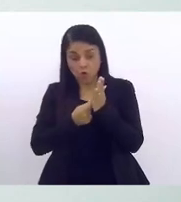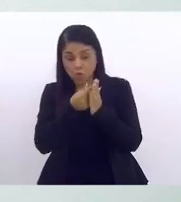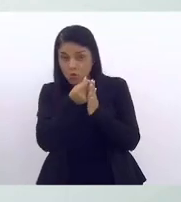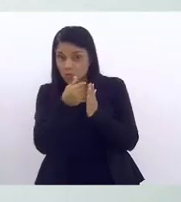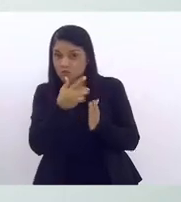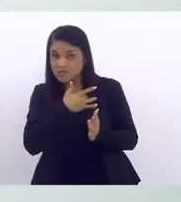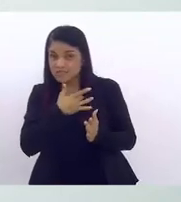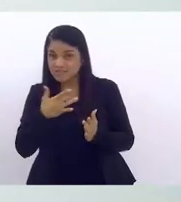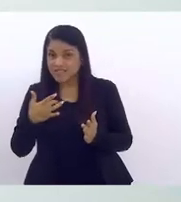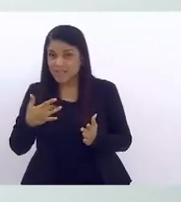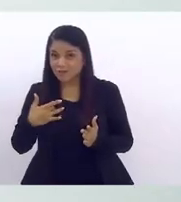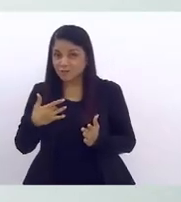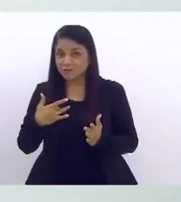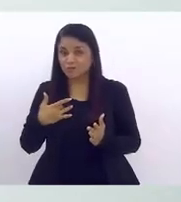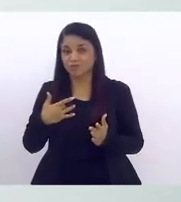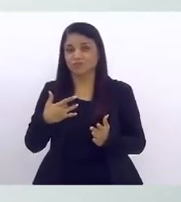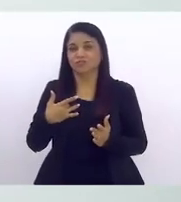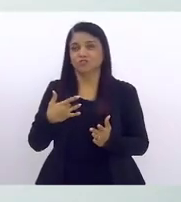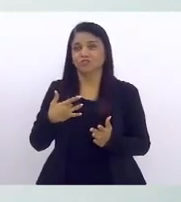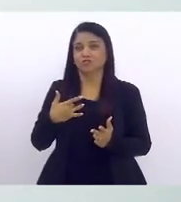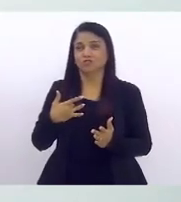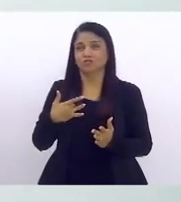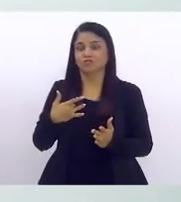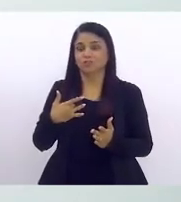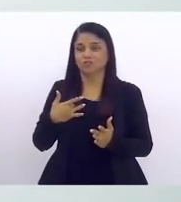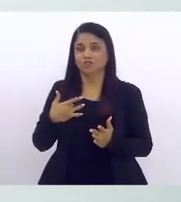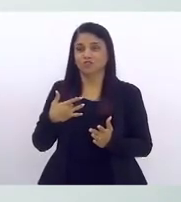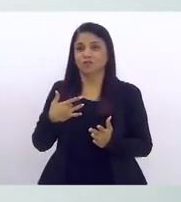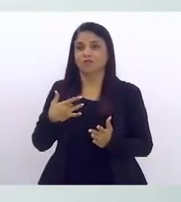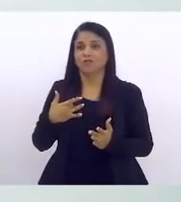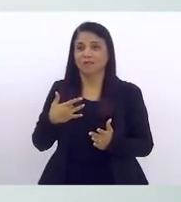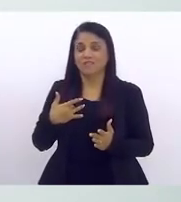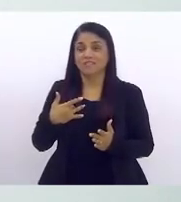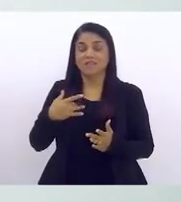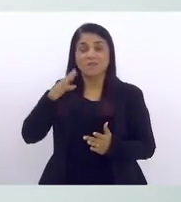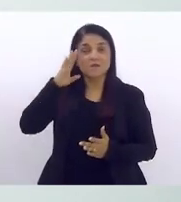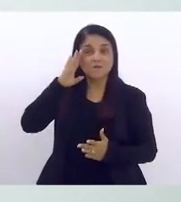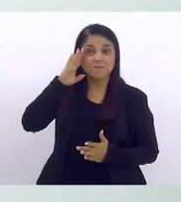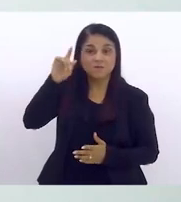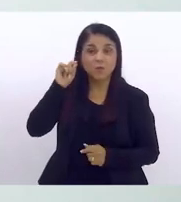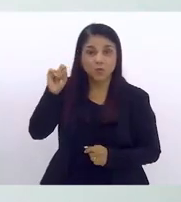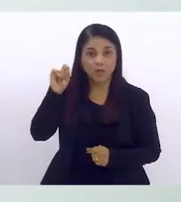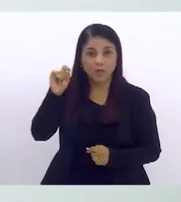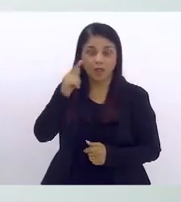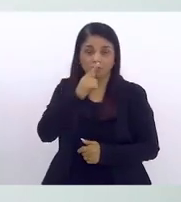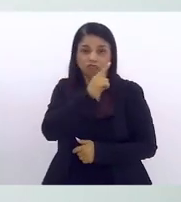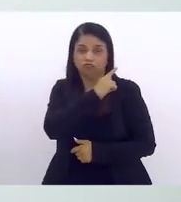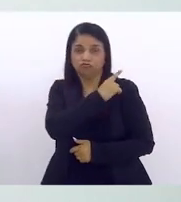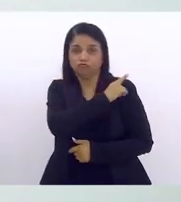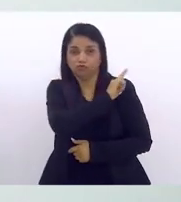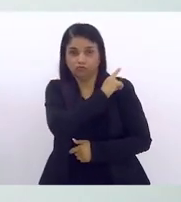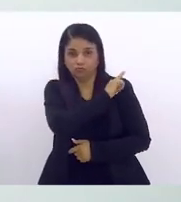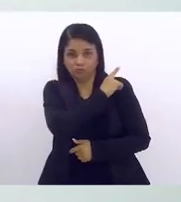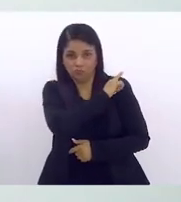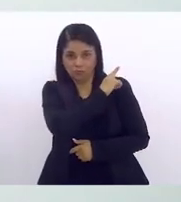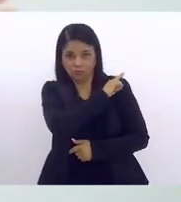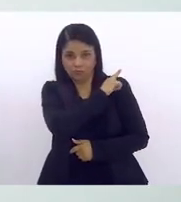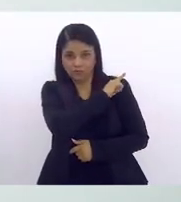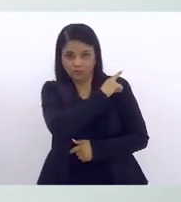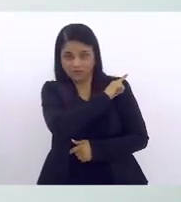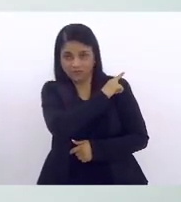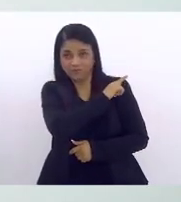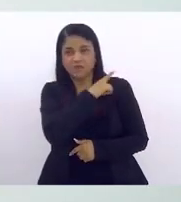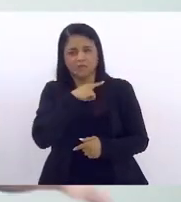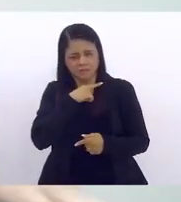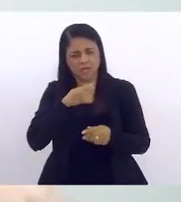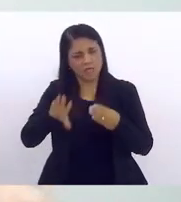são finitos. E a prioridade é do gestor. A prioridade é do gestor. É óbvio que nós temos